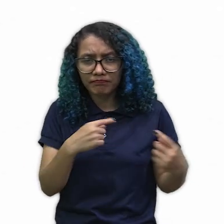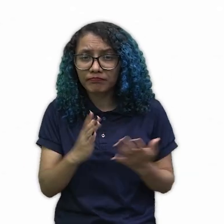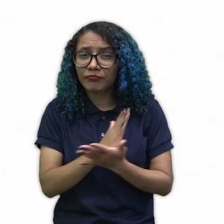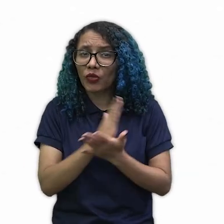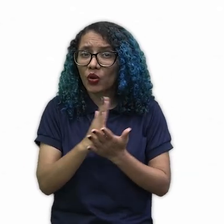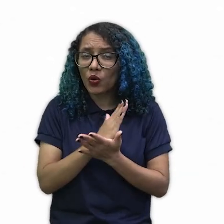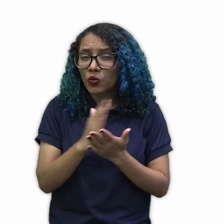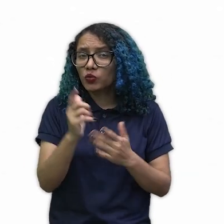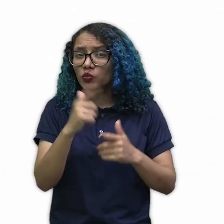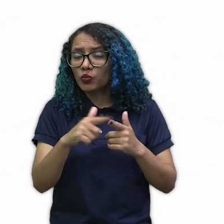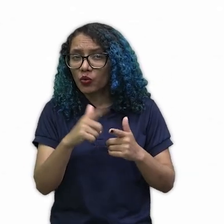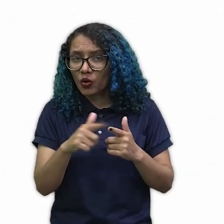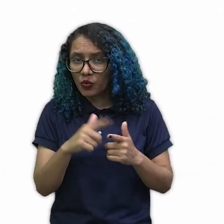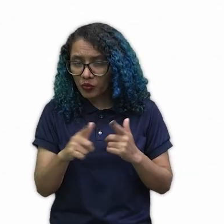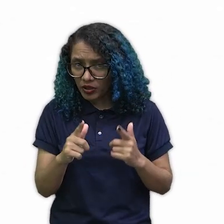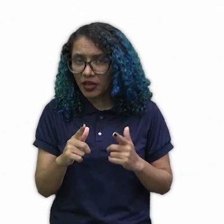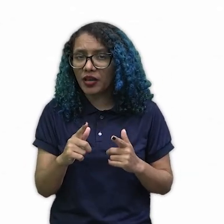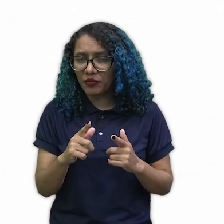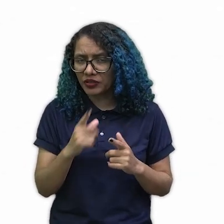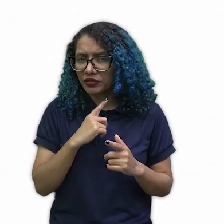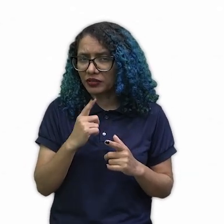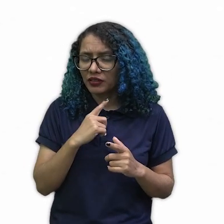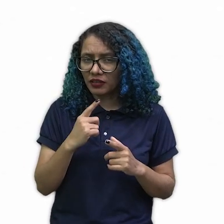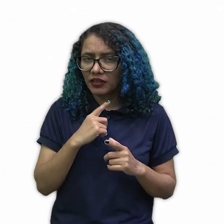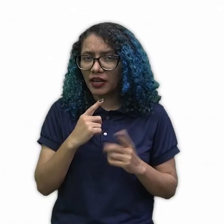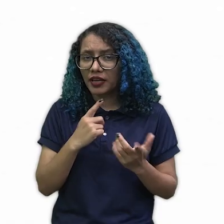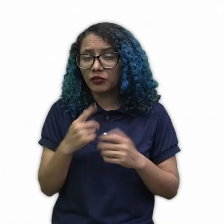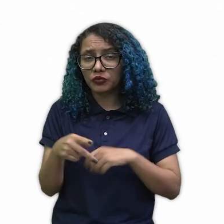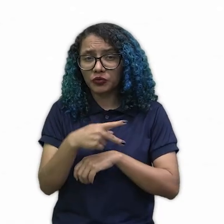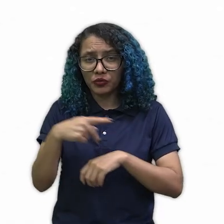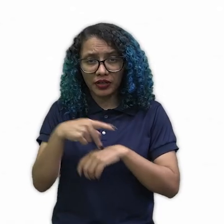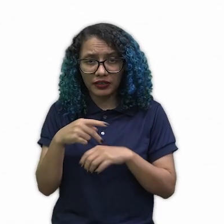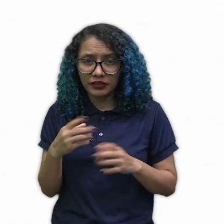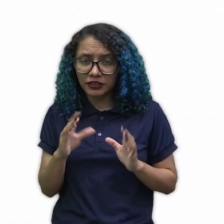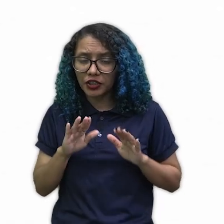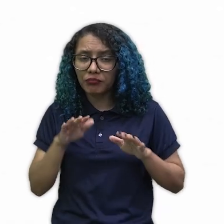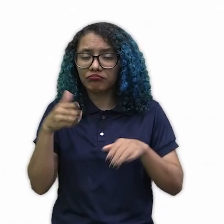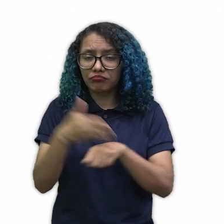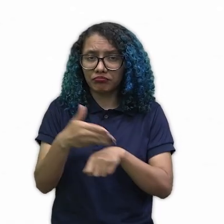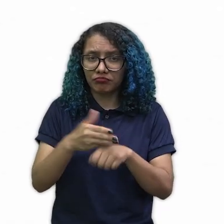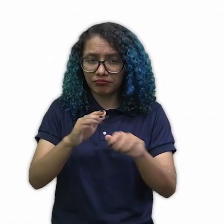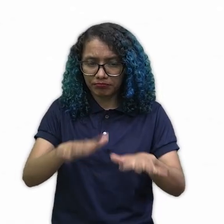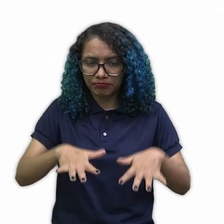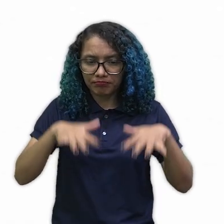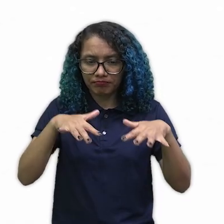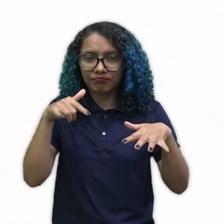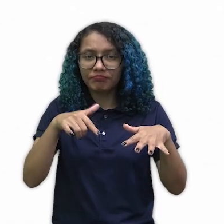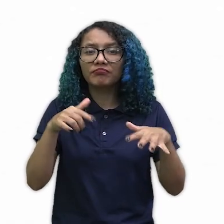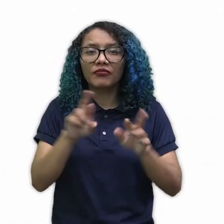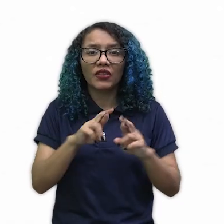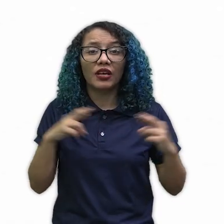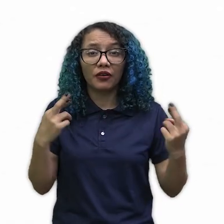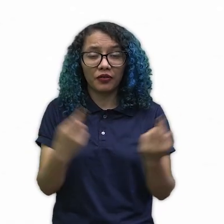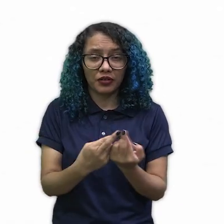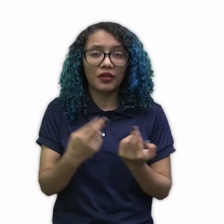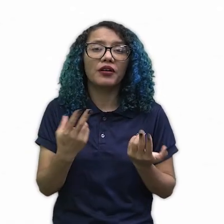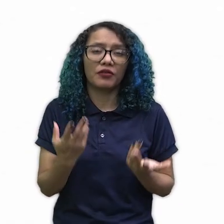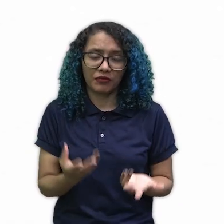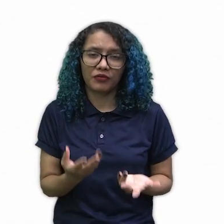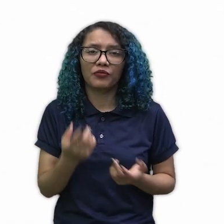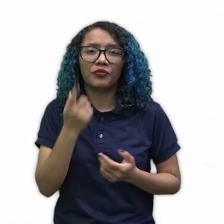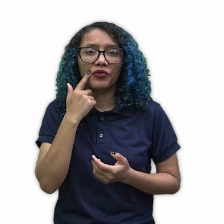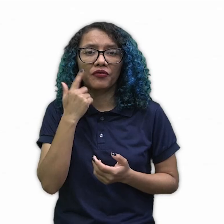disputas entre os países que fazem parte da OMC, né? Para ter ali um desenvolvimento melhor na